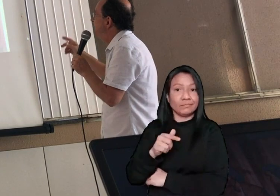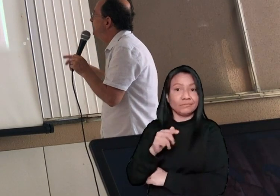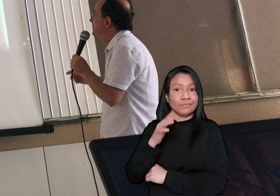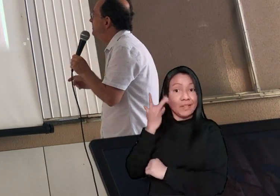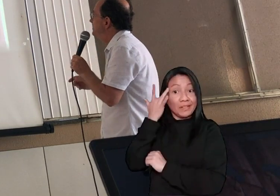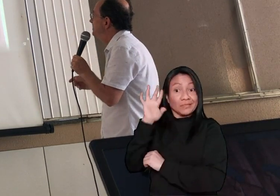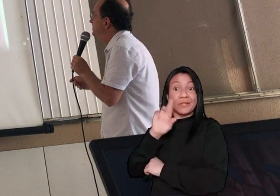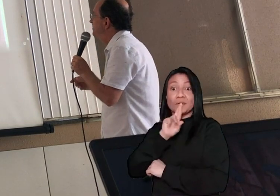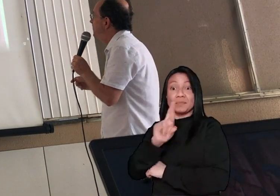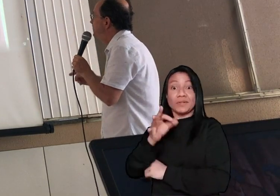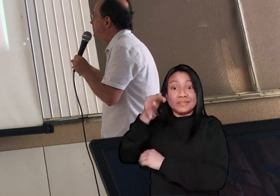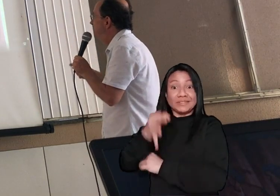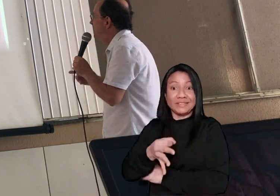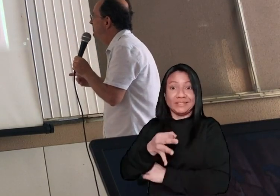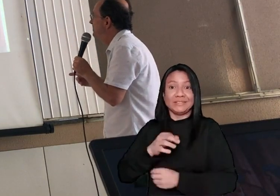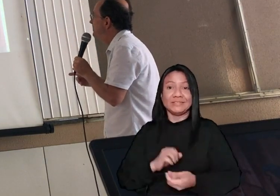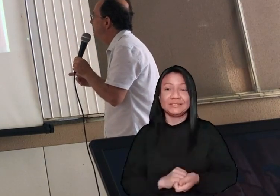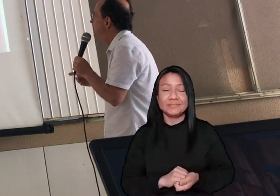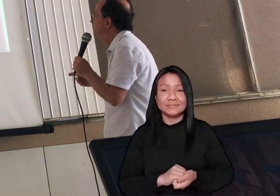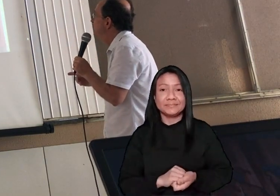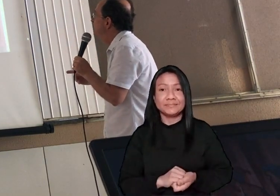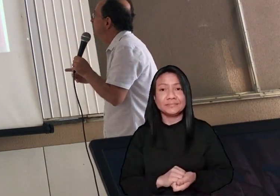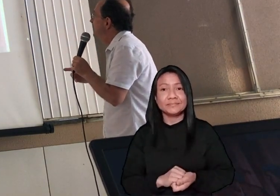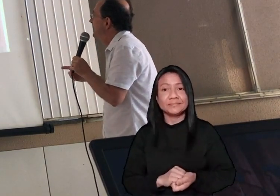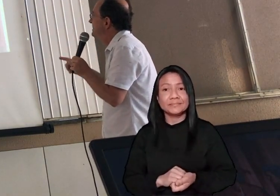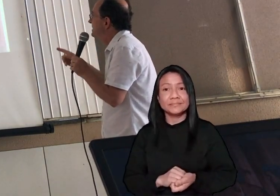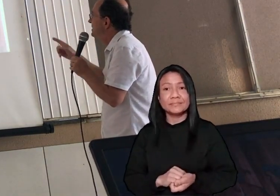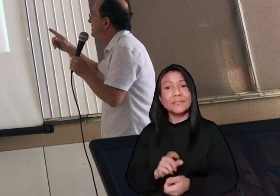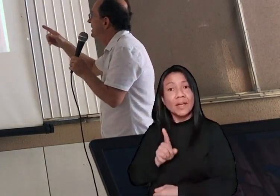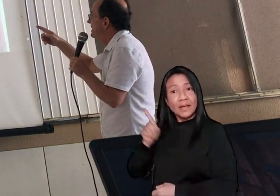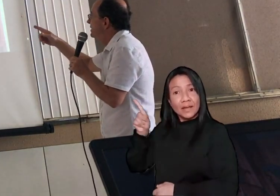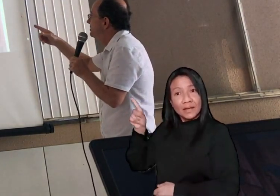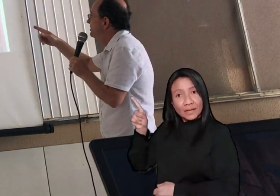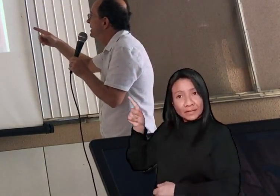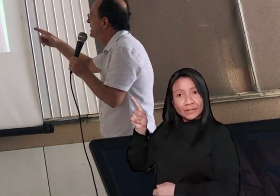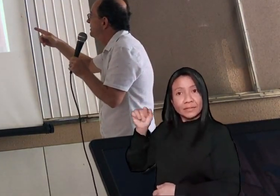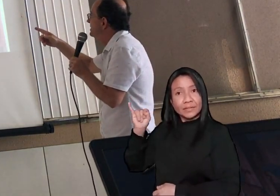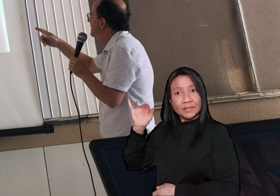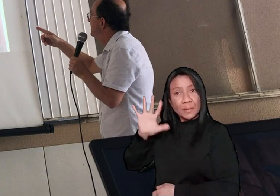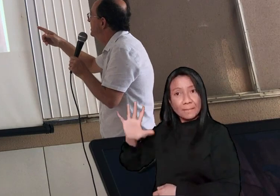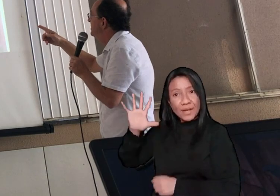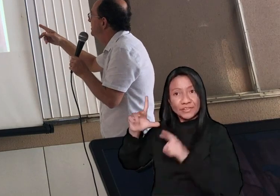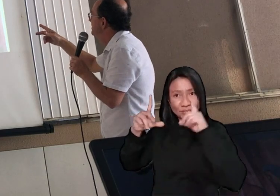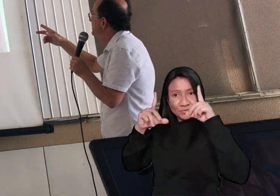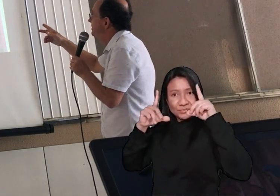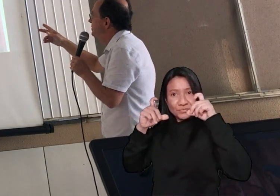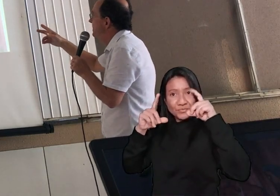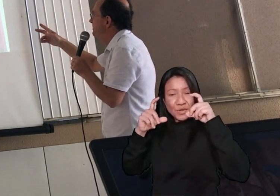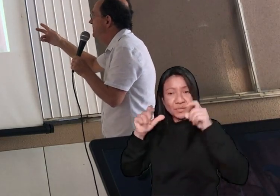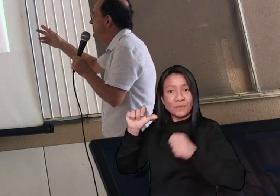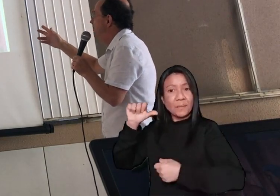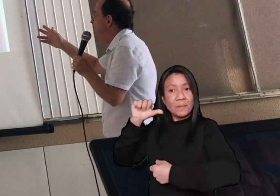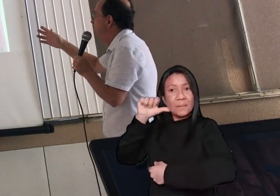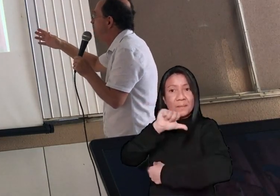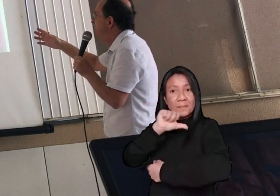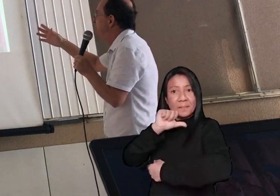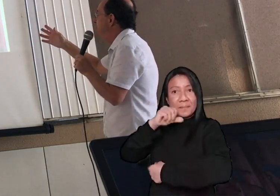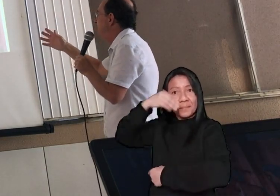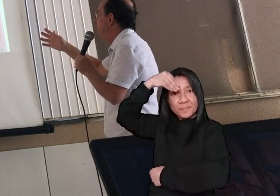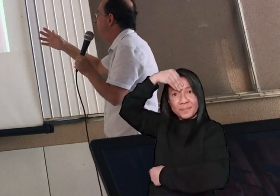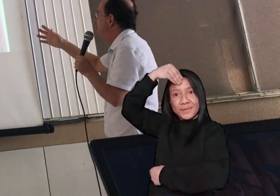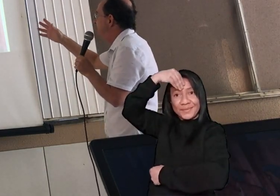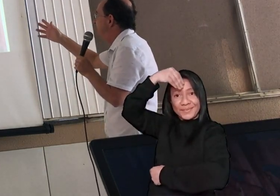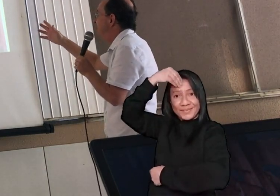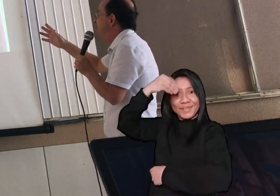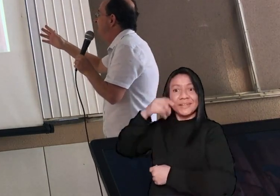Aqui é um batizado, tá? Essa senhora que está com o bebê na mão, eu acho que, não sei se é a madrinha